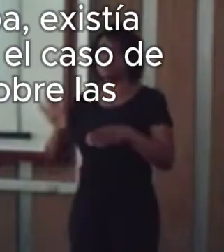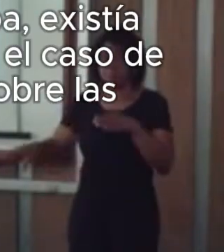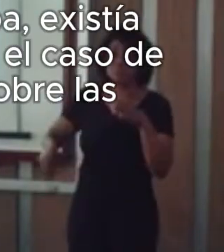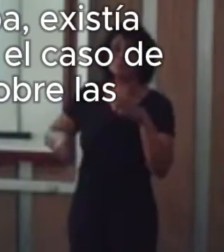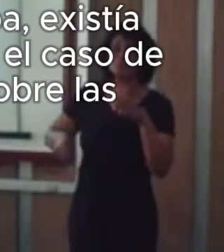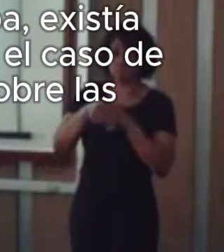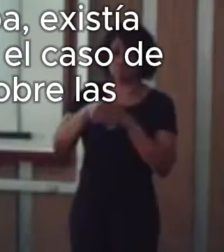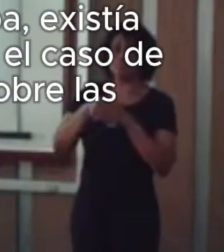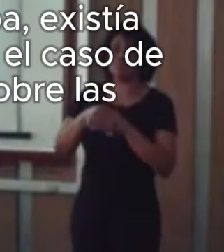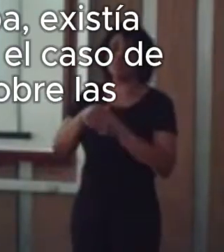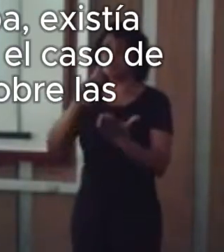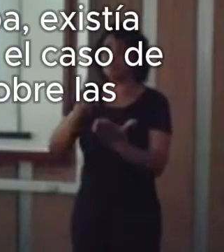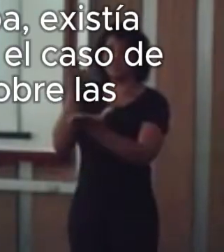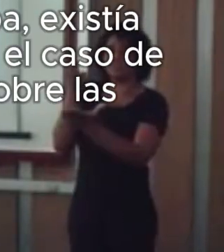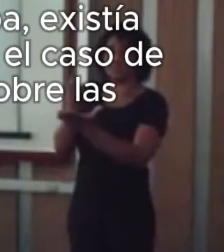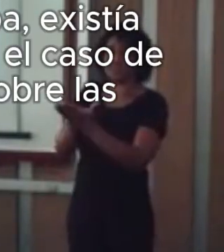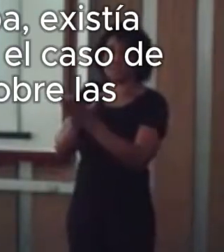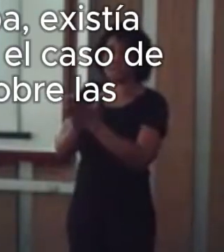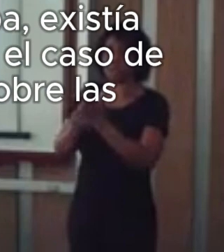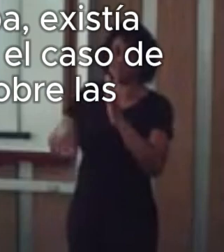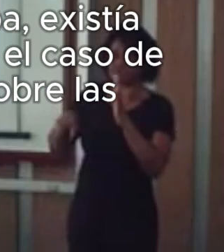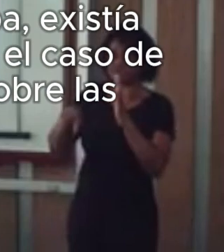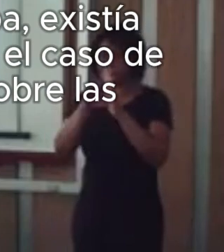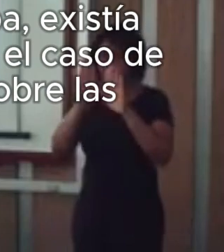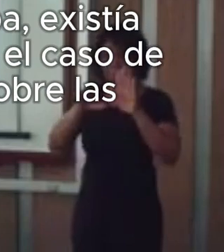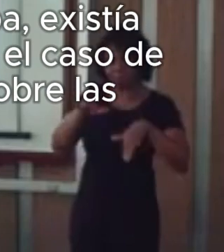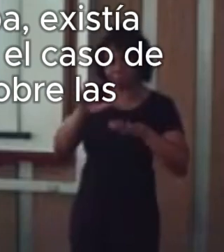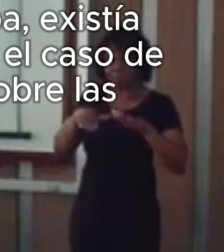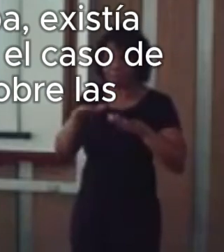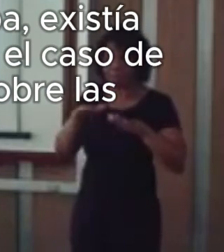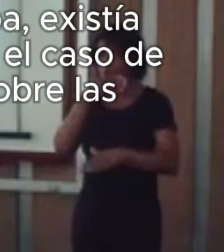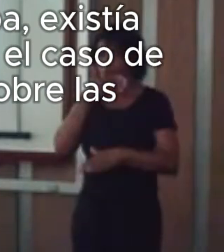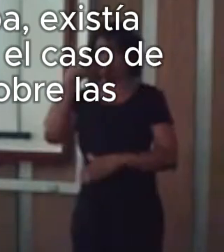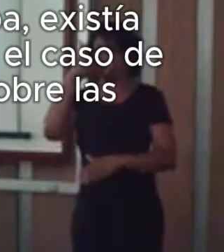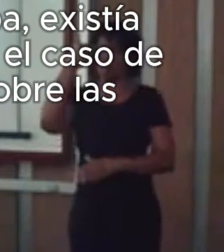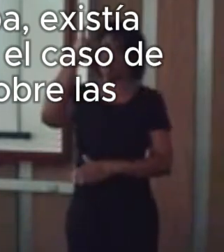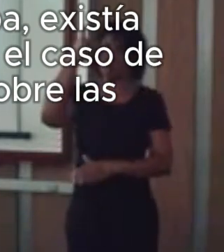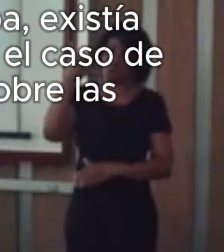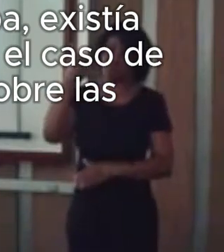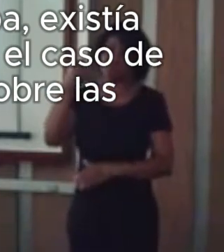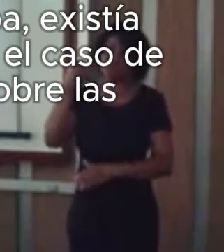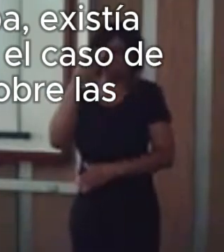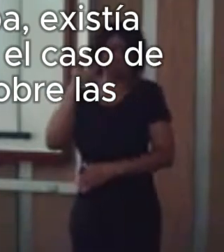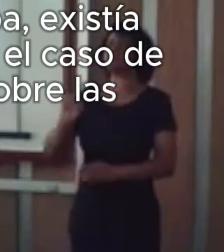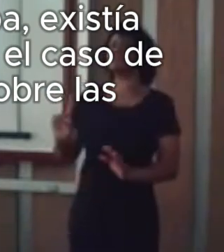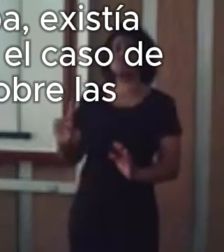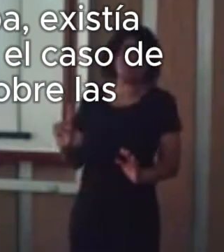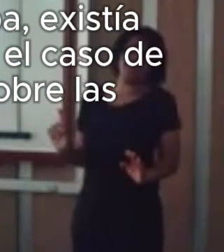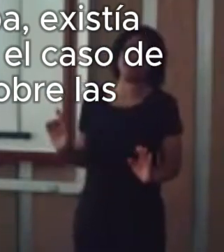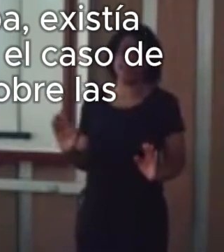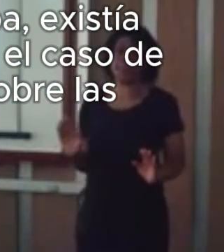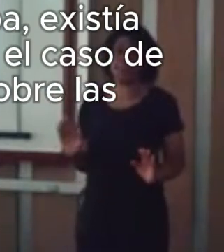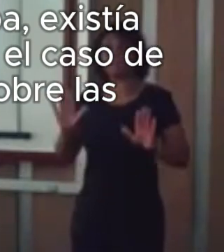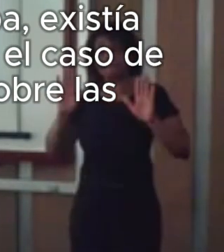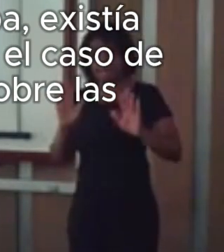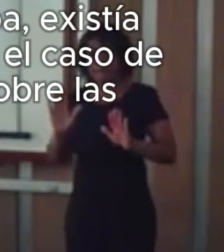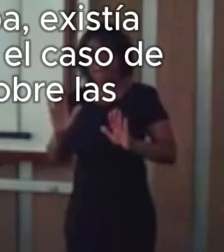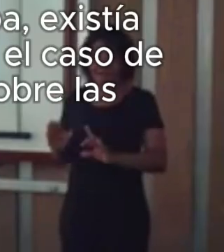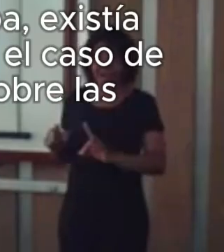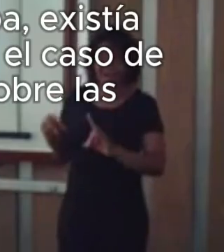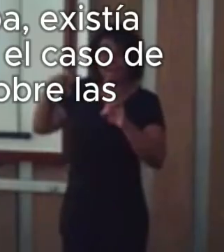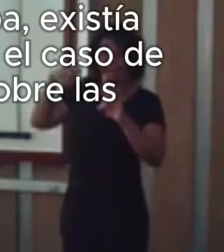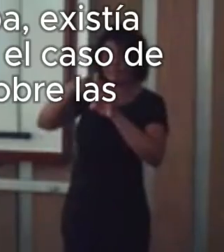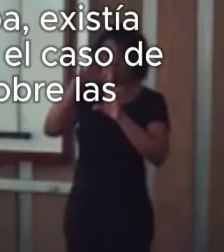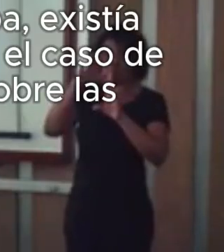lesão incompleta e tivesse, melhoraram muito, mas quem sabe se eles iam melhorar mesmo? Não dá para saber. Mas, no caso da lesão